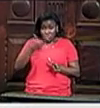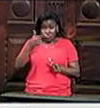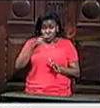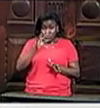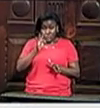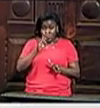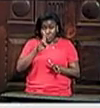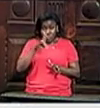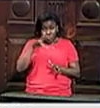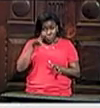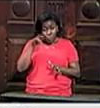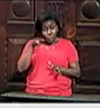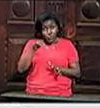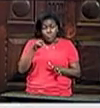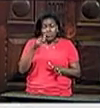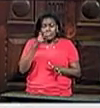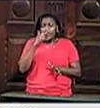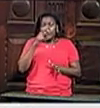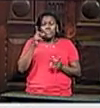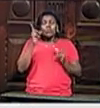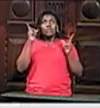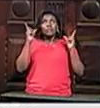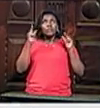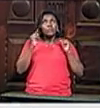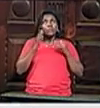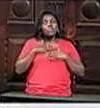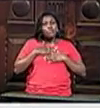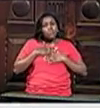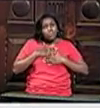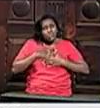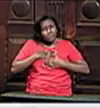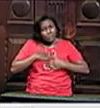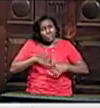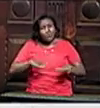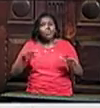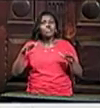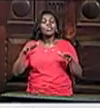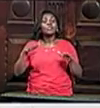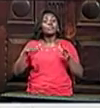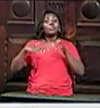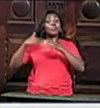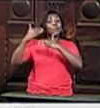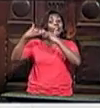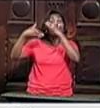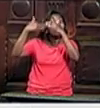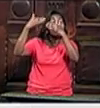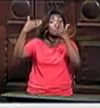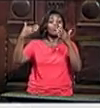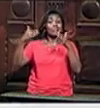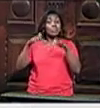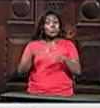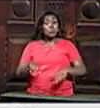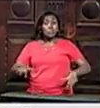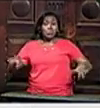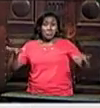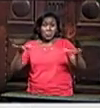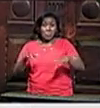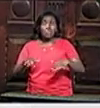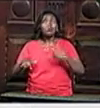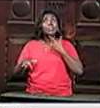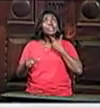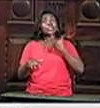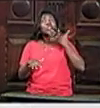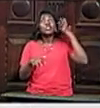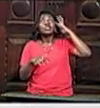é um alento importante para o campo democrático popular para o campo progressista para todos aqueles e aquelas que sonham com uma